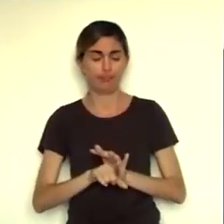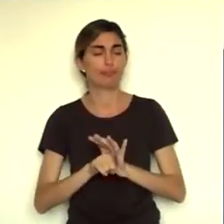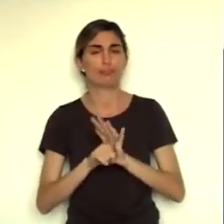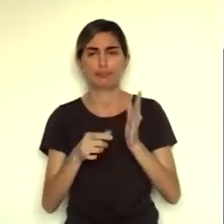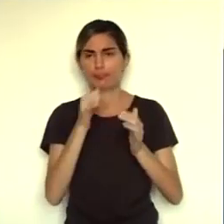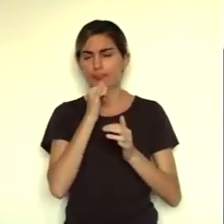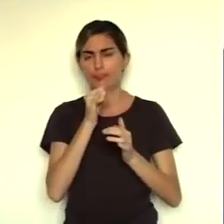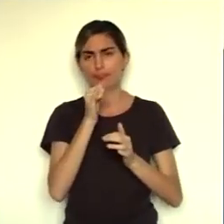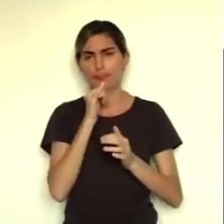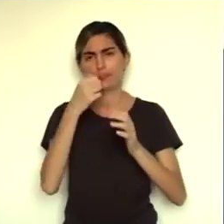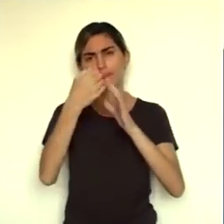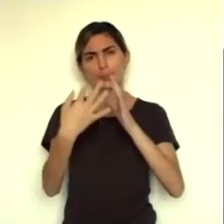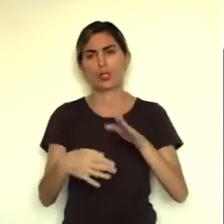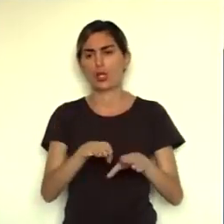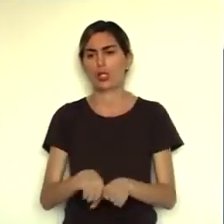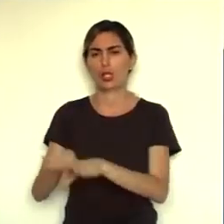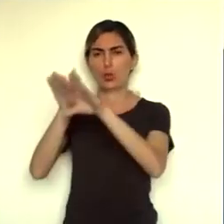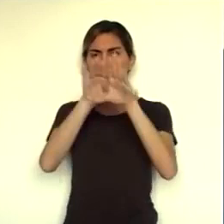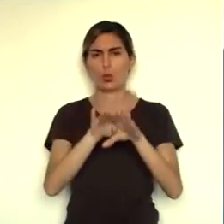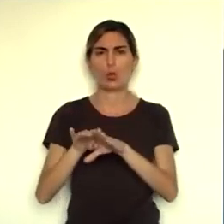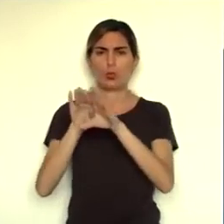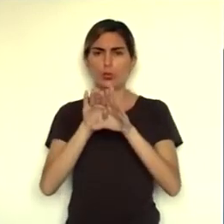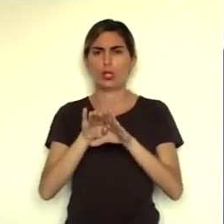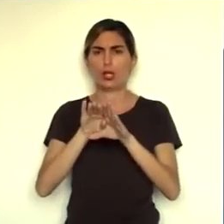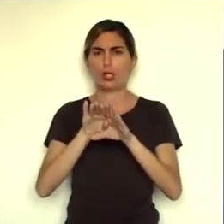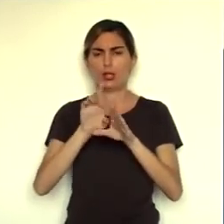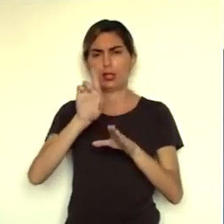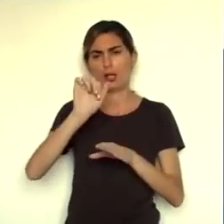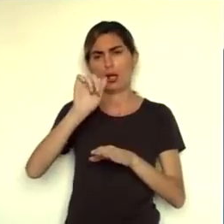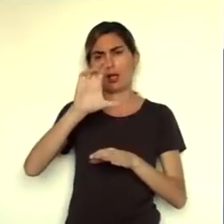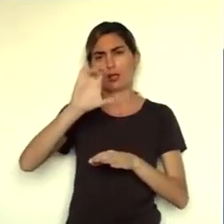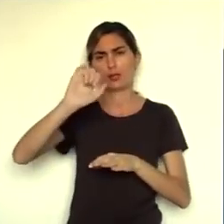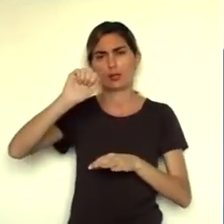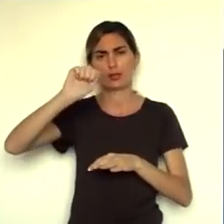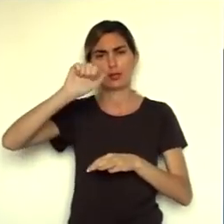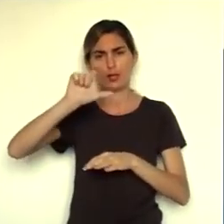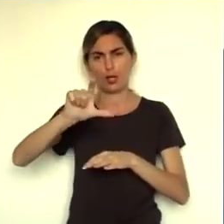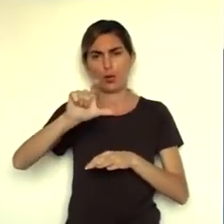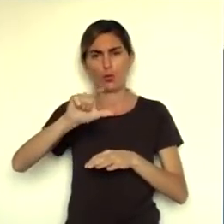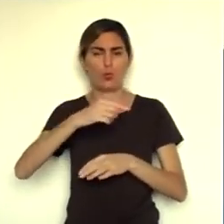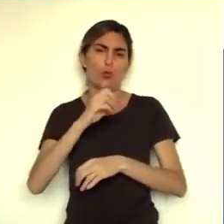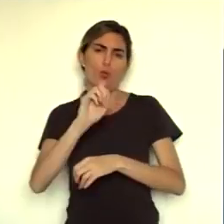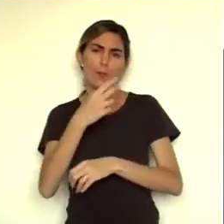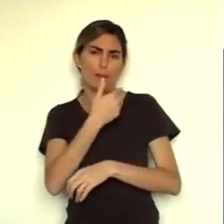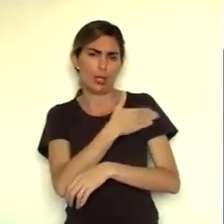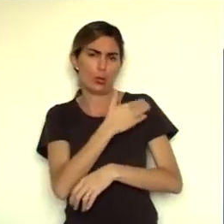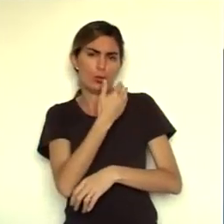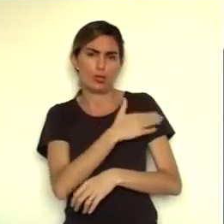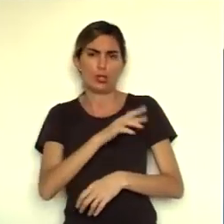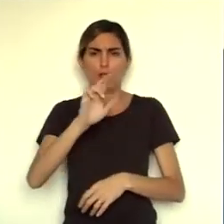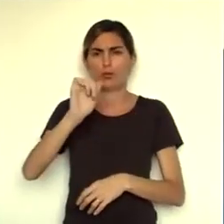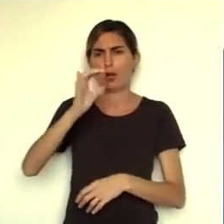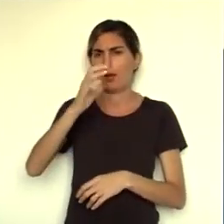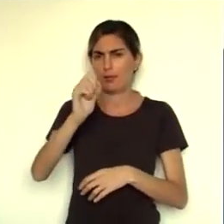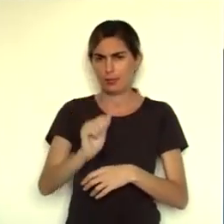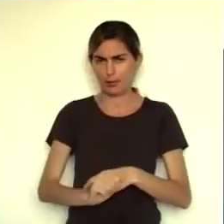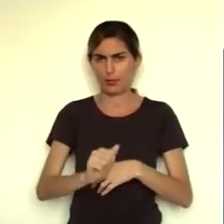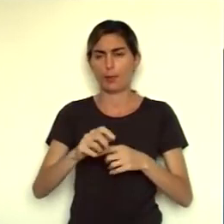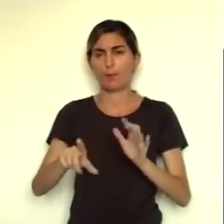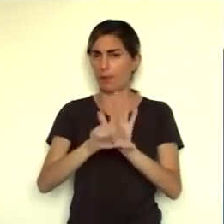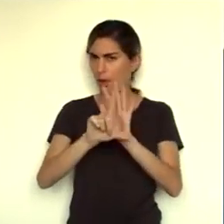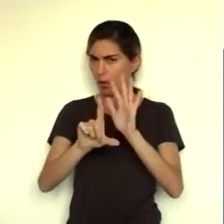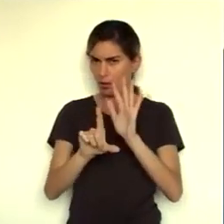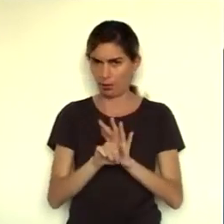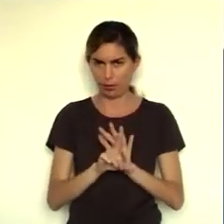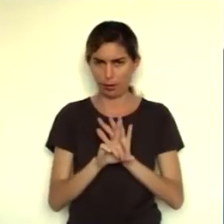legislação, por exemplo, para definir igualdade racial e preconceito de raça. Então é importante salientar que, do ponto de